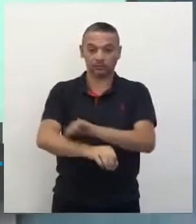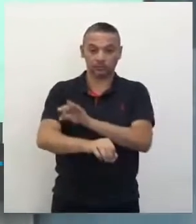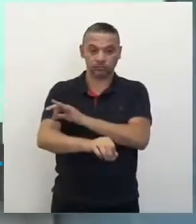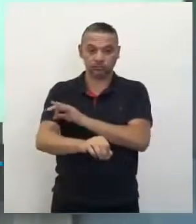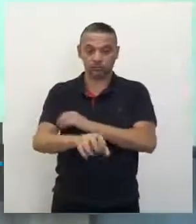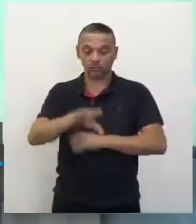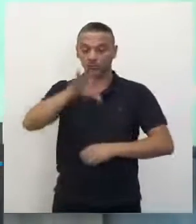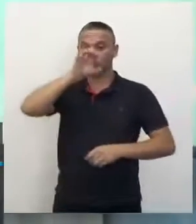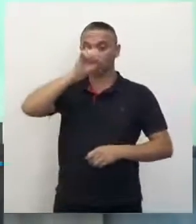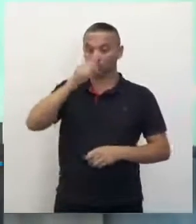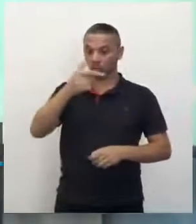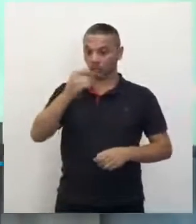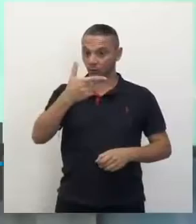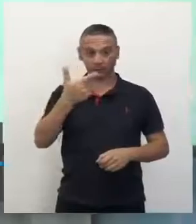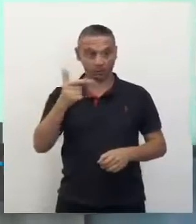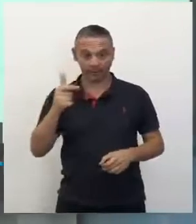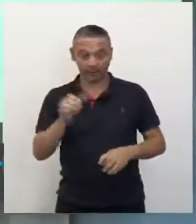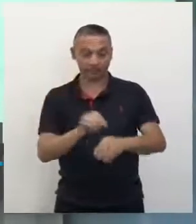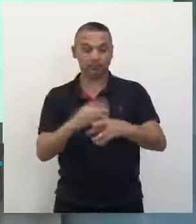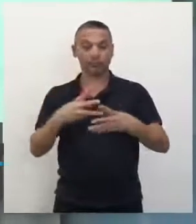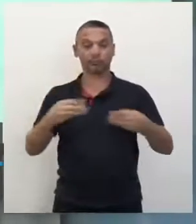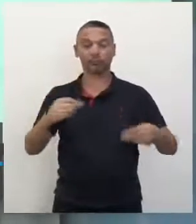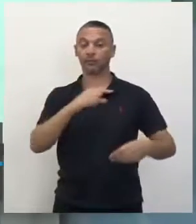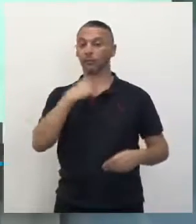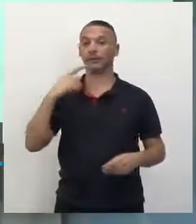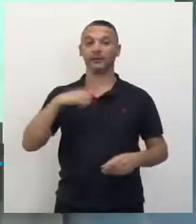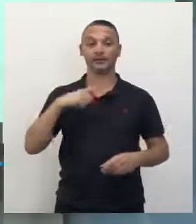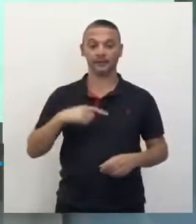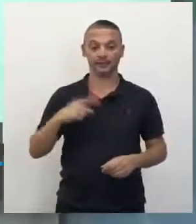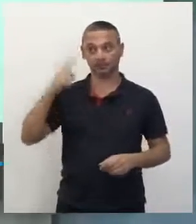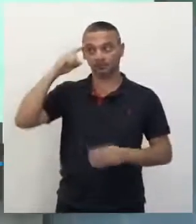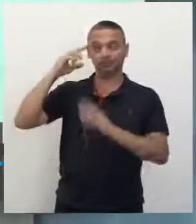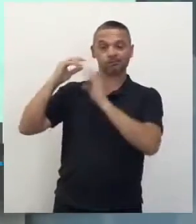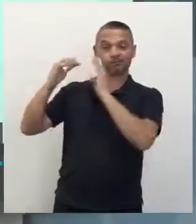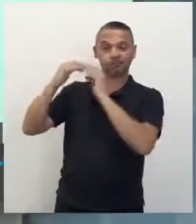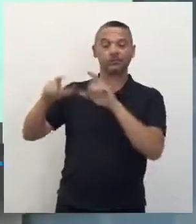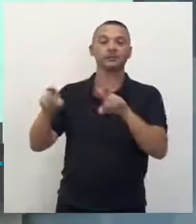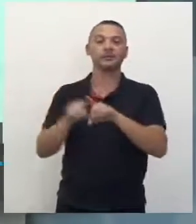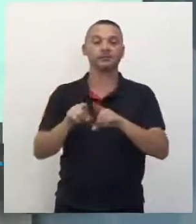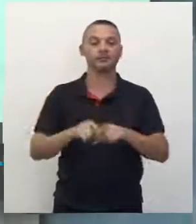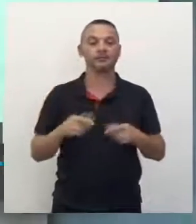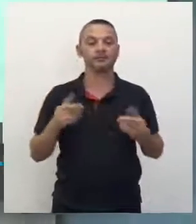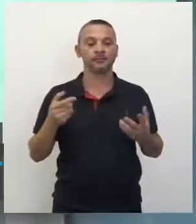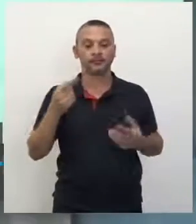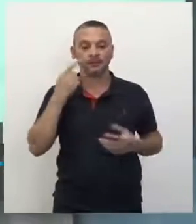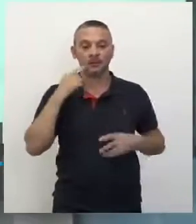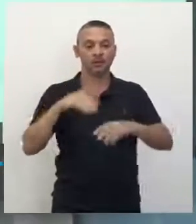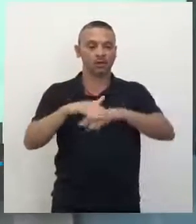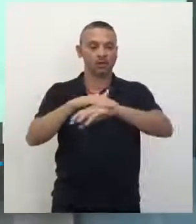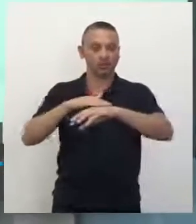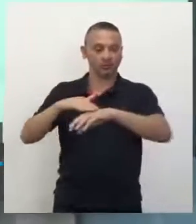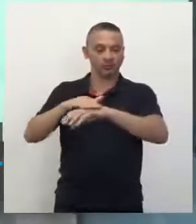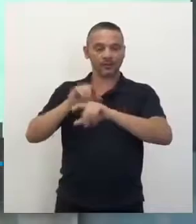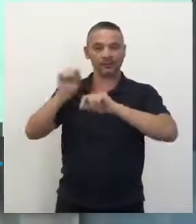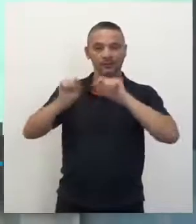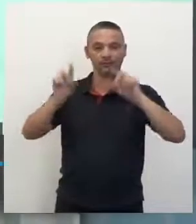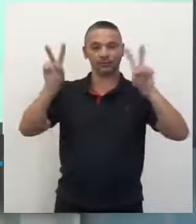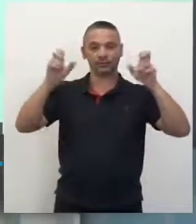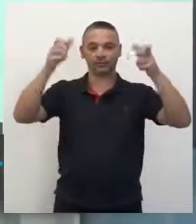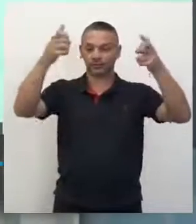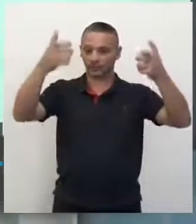oxigênio. Oba, gostei. Então não é só do cérebro, mas a do cérebro também. Então vamos lá, vamos conversar um pouquinho sobre essa história